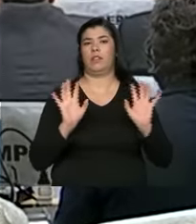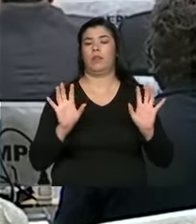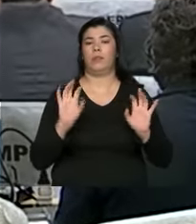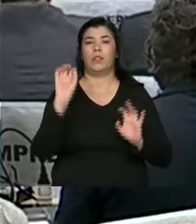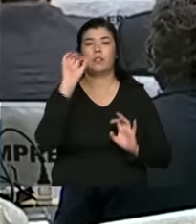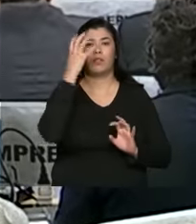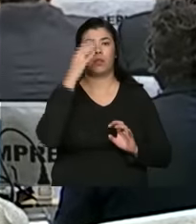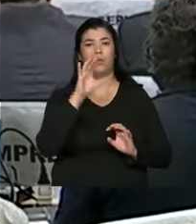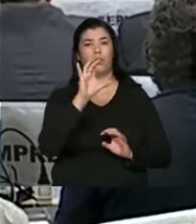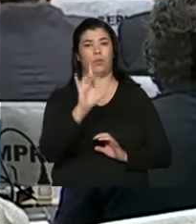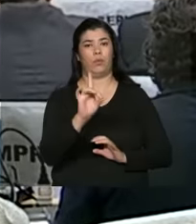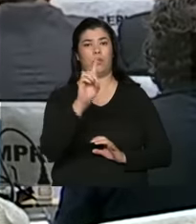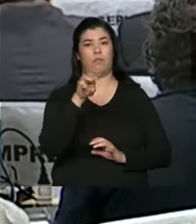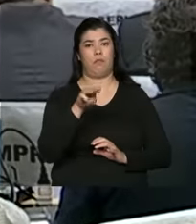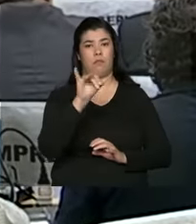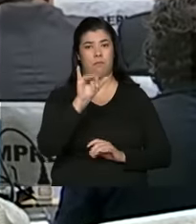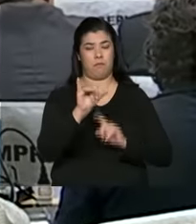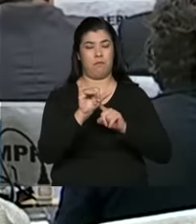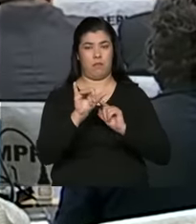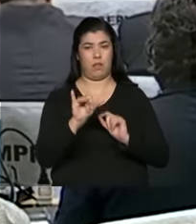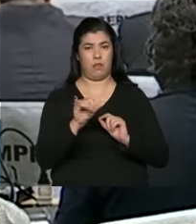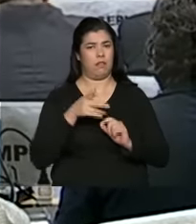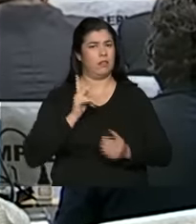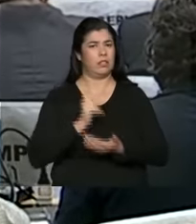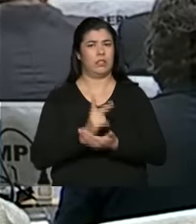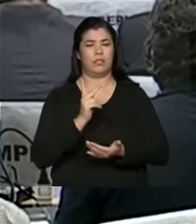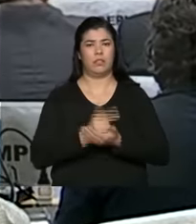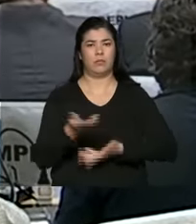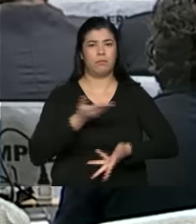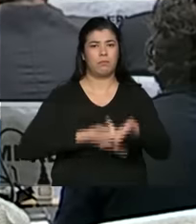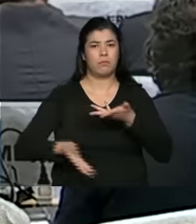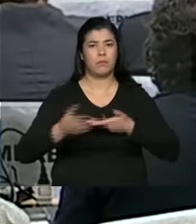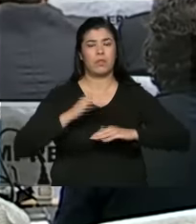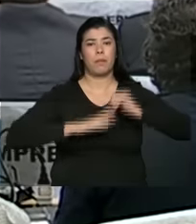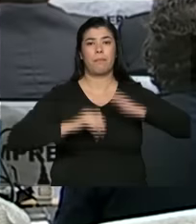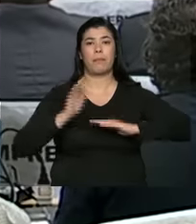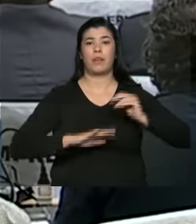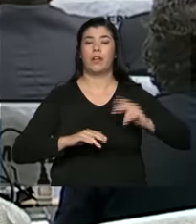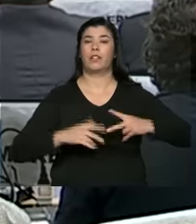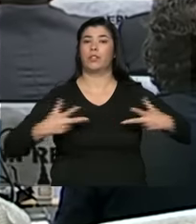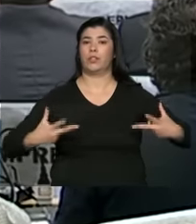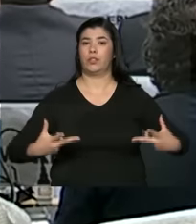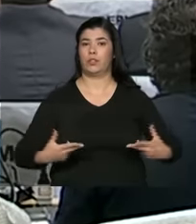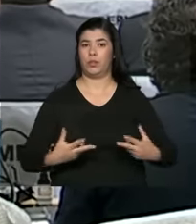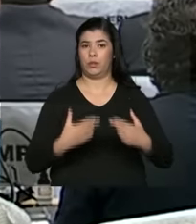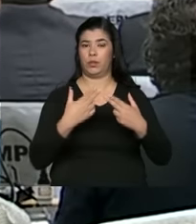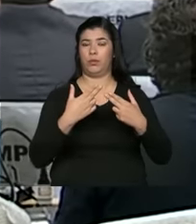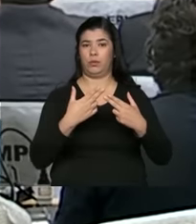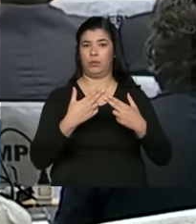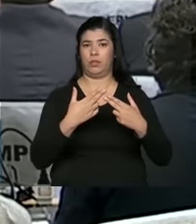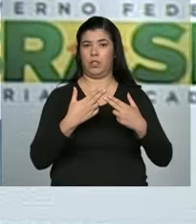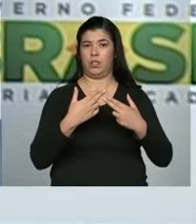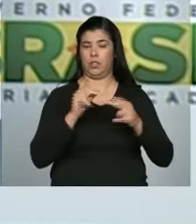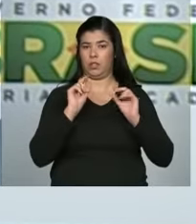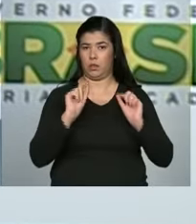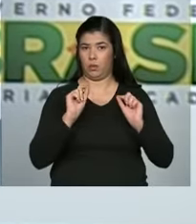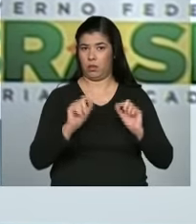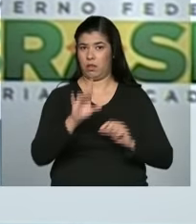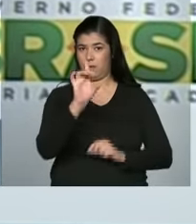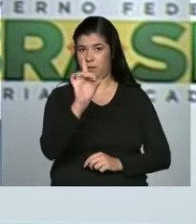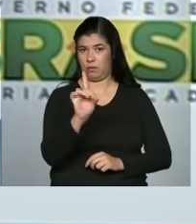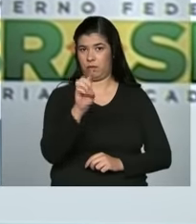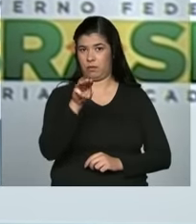dispositivos médicos implantáveis eles são sempre relacionados a atos cirúrgicos tá eles são implantados por um ato